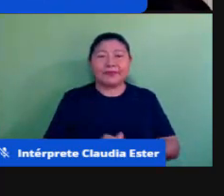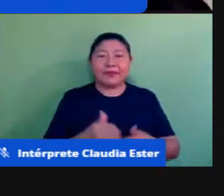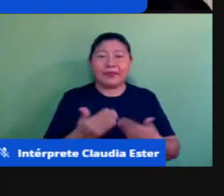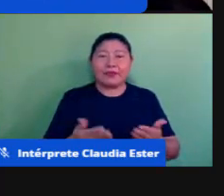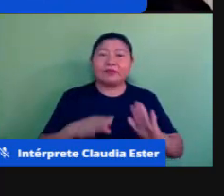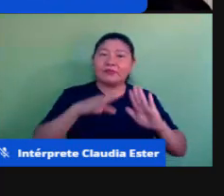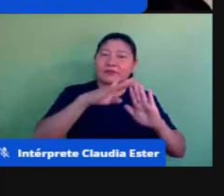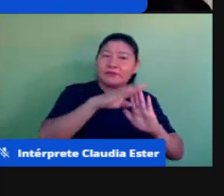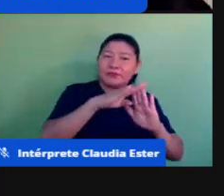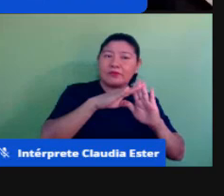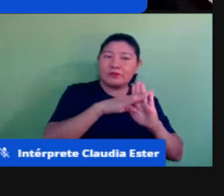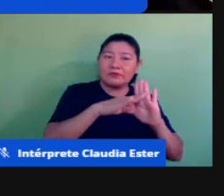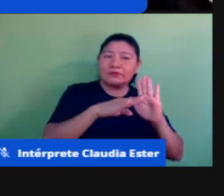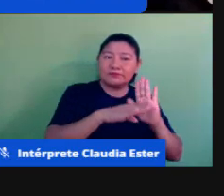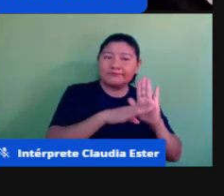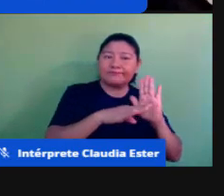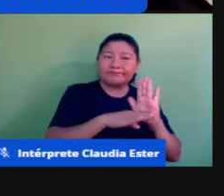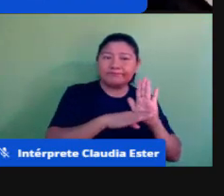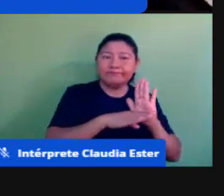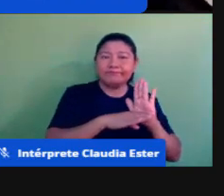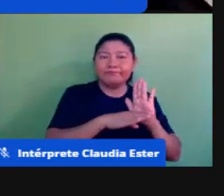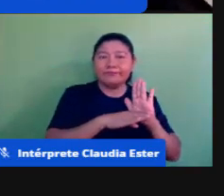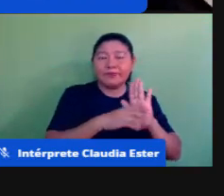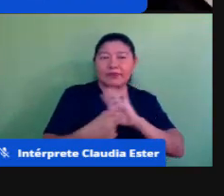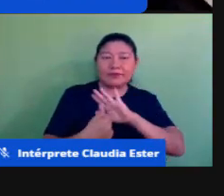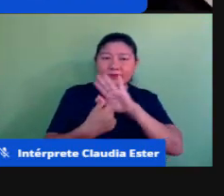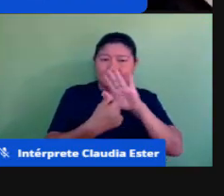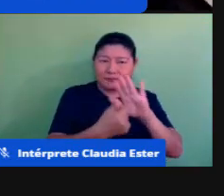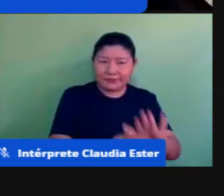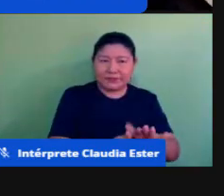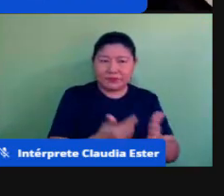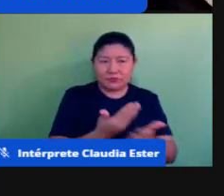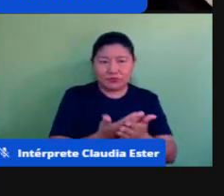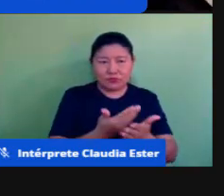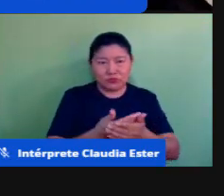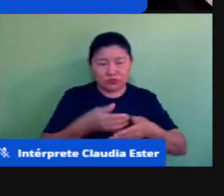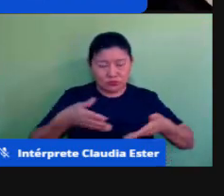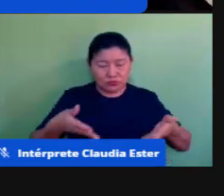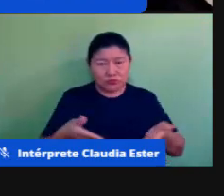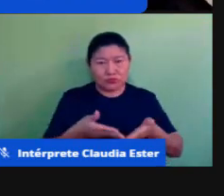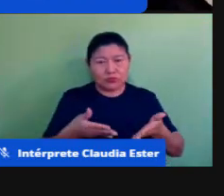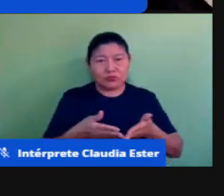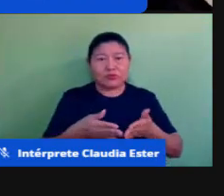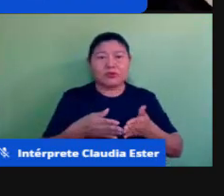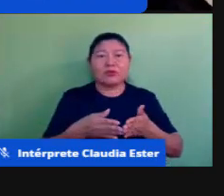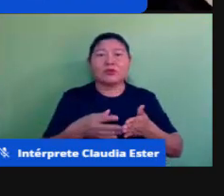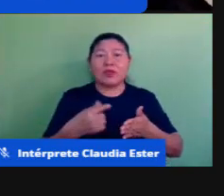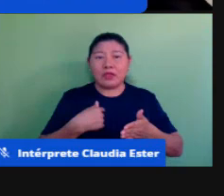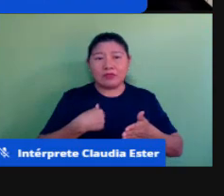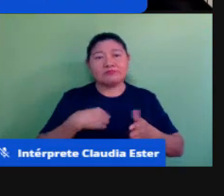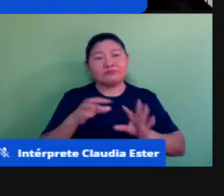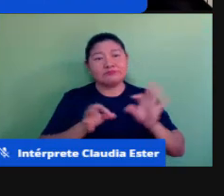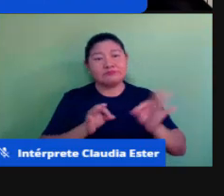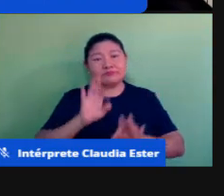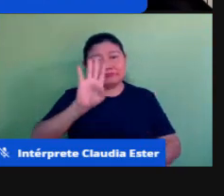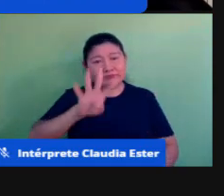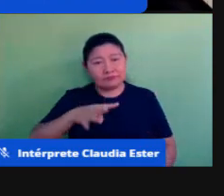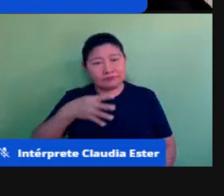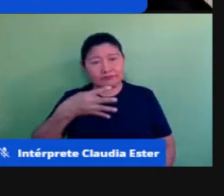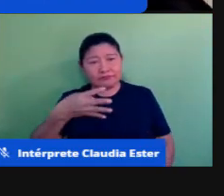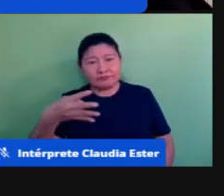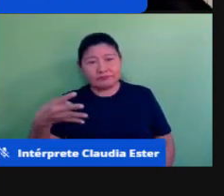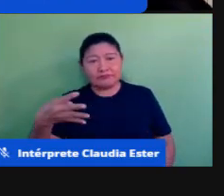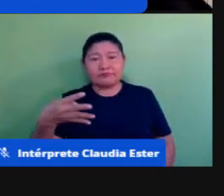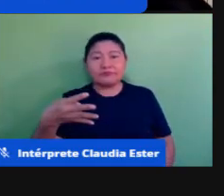pauta da formação, eu vou apresentar para vocês a planilha que eu criei. Eu criei